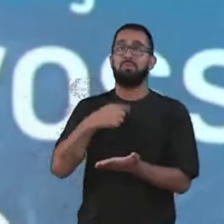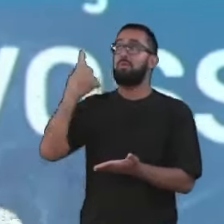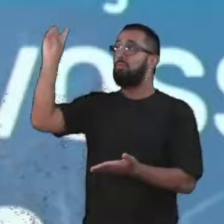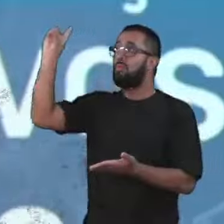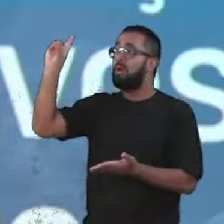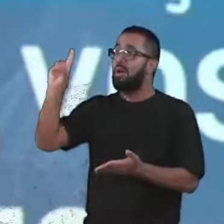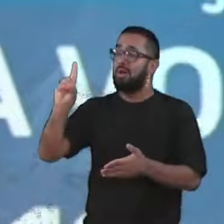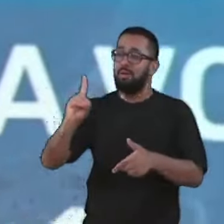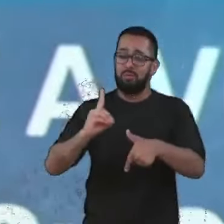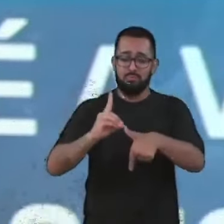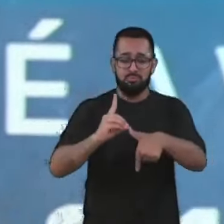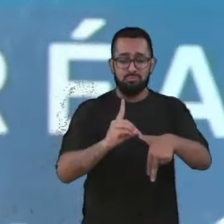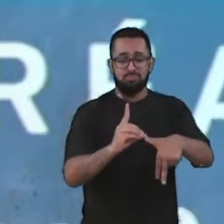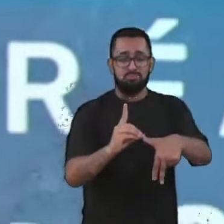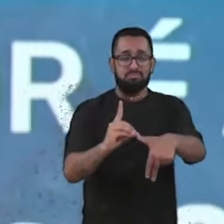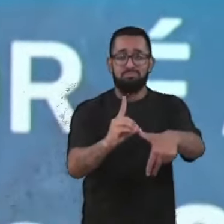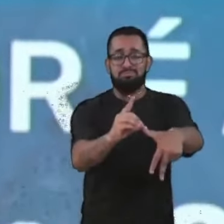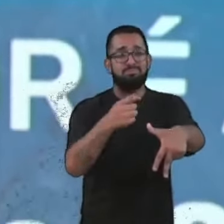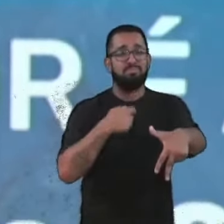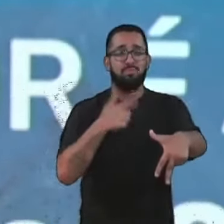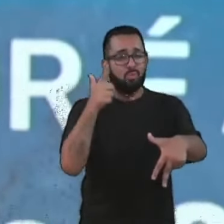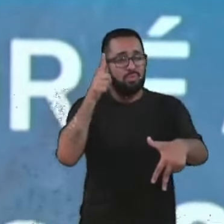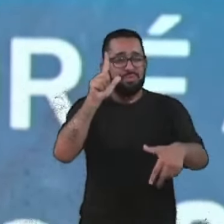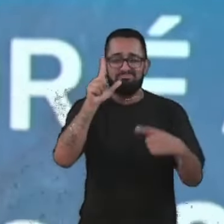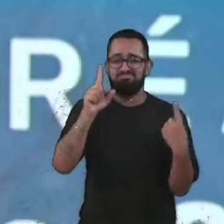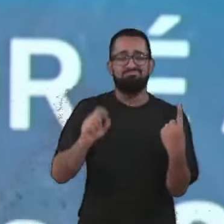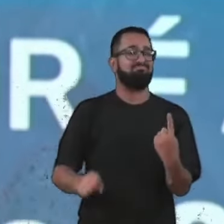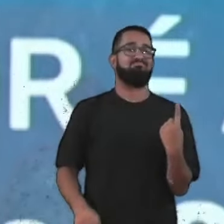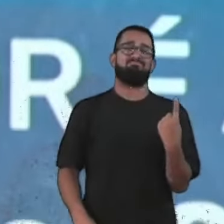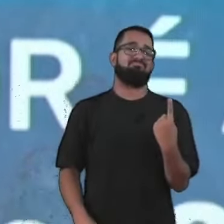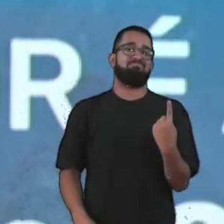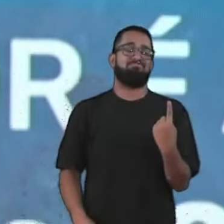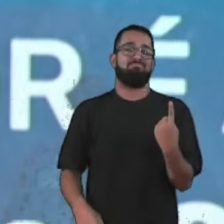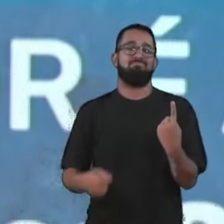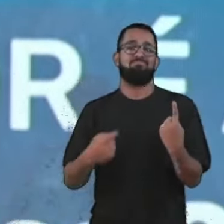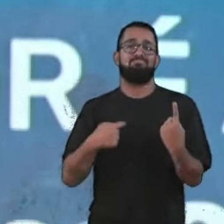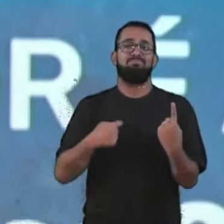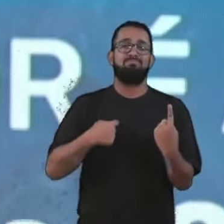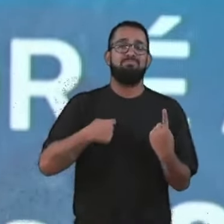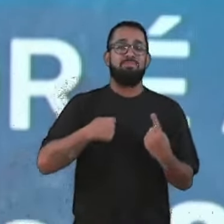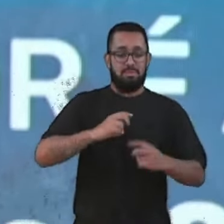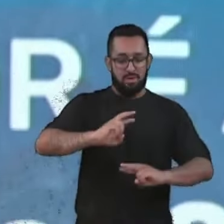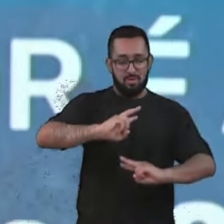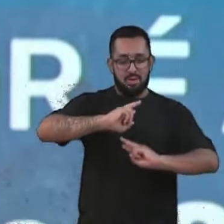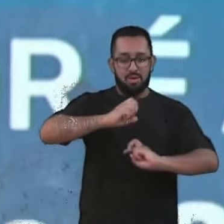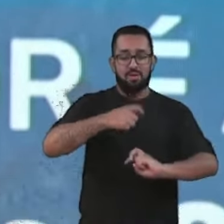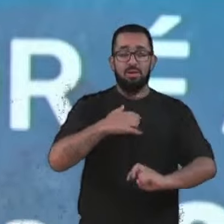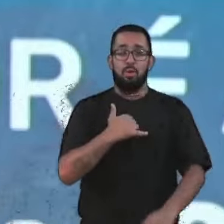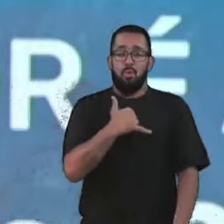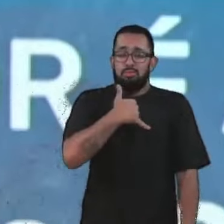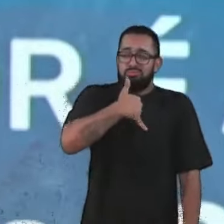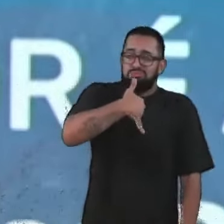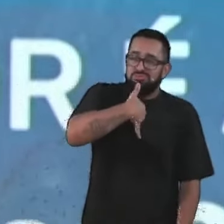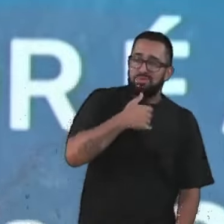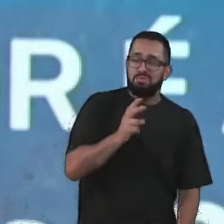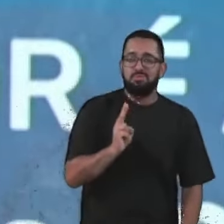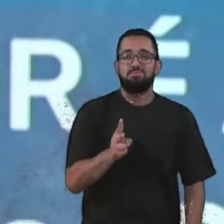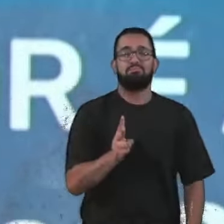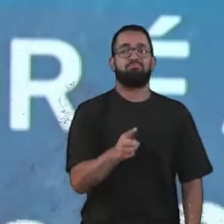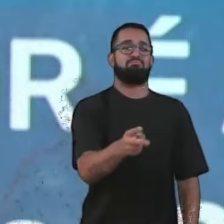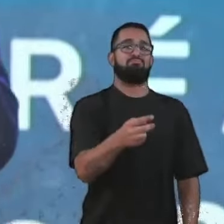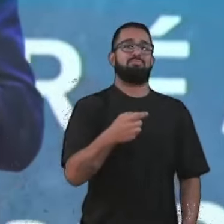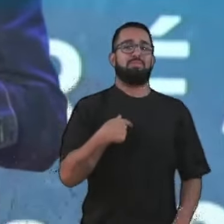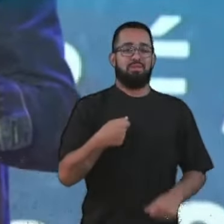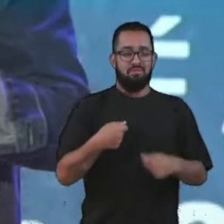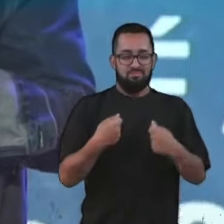em mim, vê se há em Ti, vê se há em nós, Senhor. Um coração que foi absorvido pela tristeza. Que olha